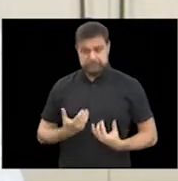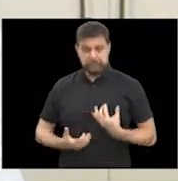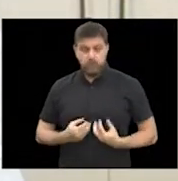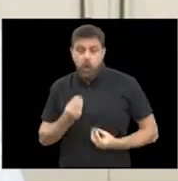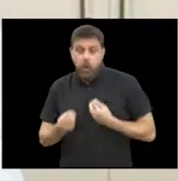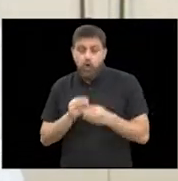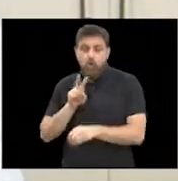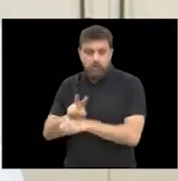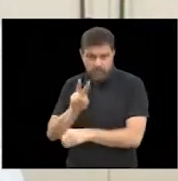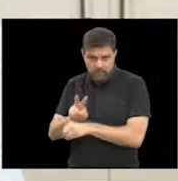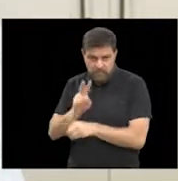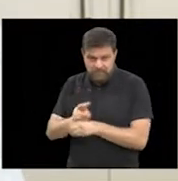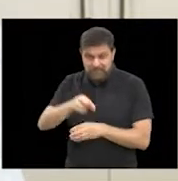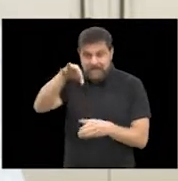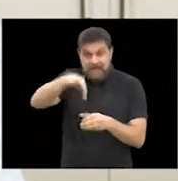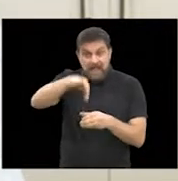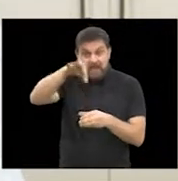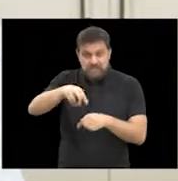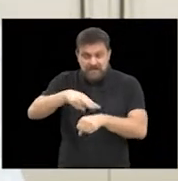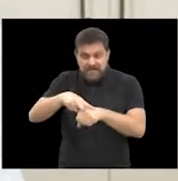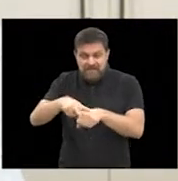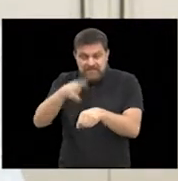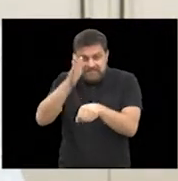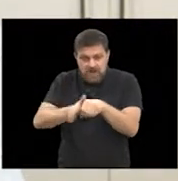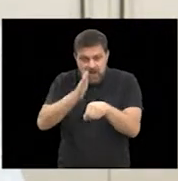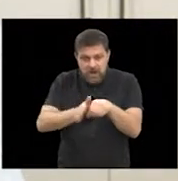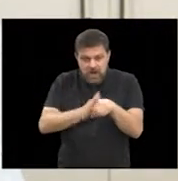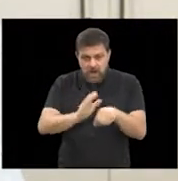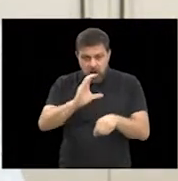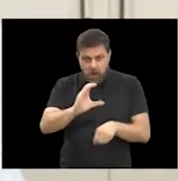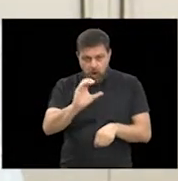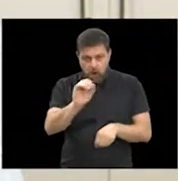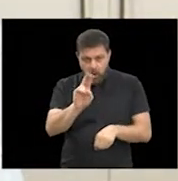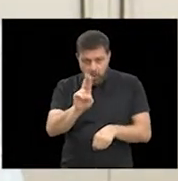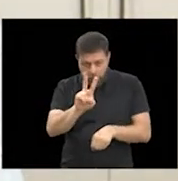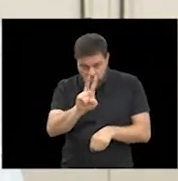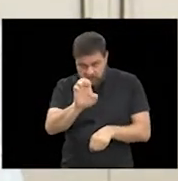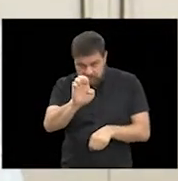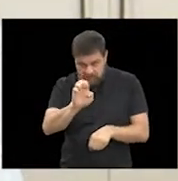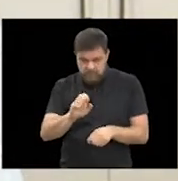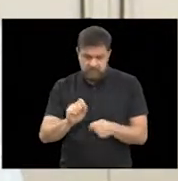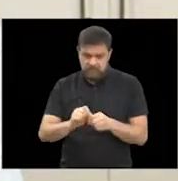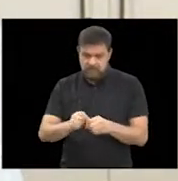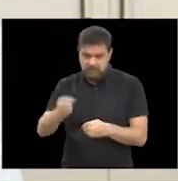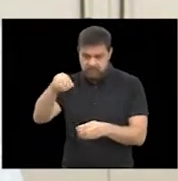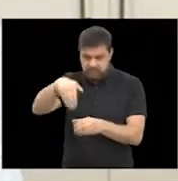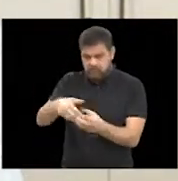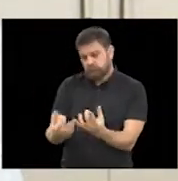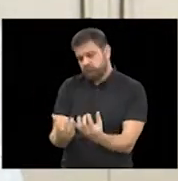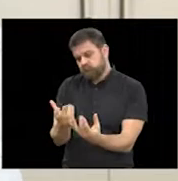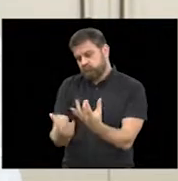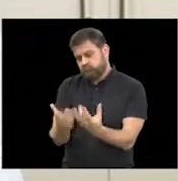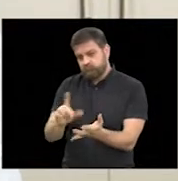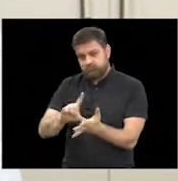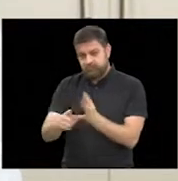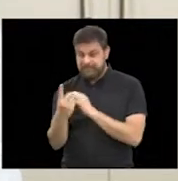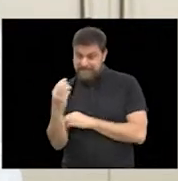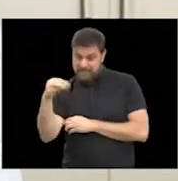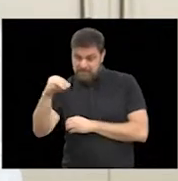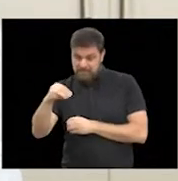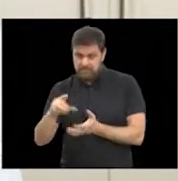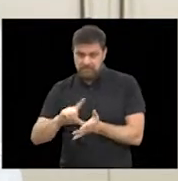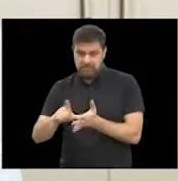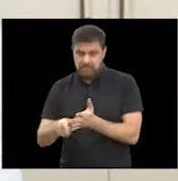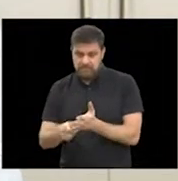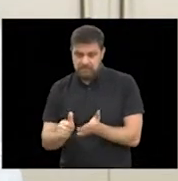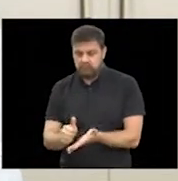trata a úlcera, que é o chá de couve. Pegar a folha de couve, ferver uns 10 minutinhos e tomar esse chá. O